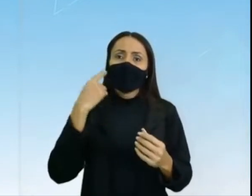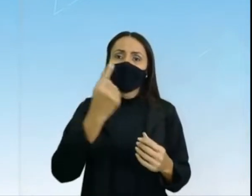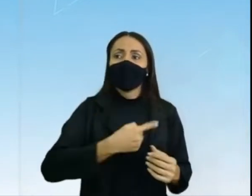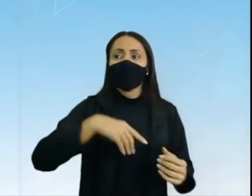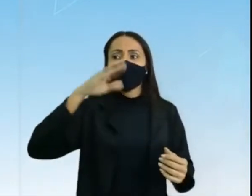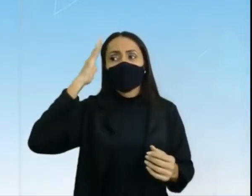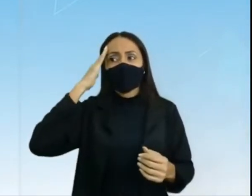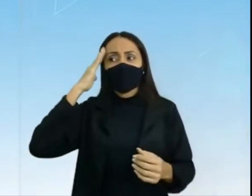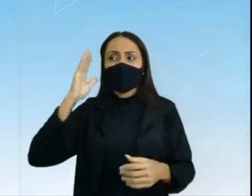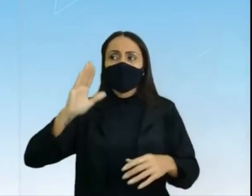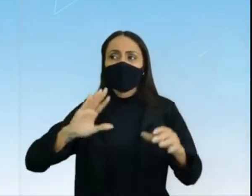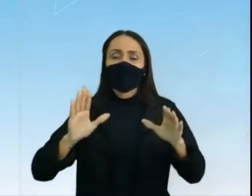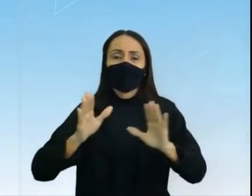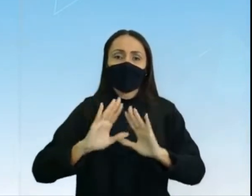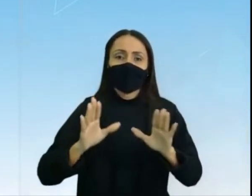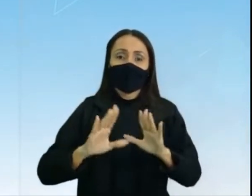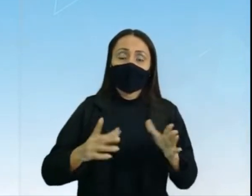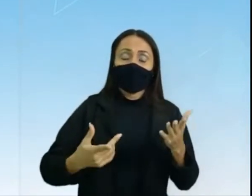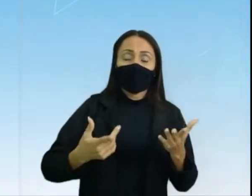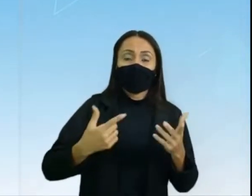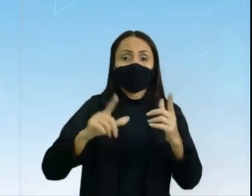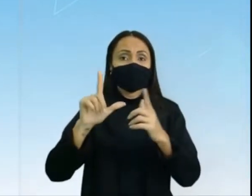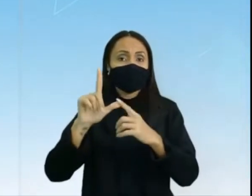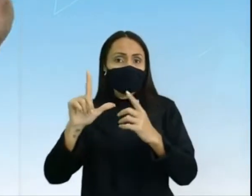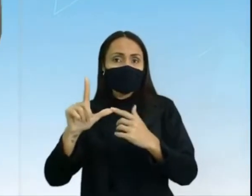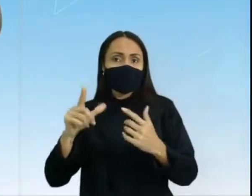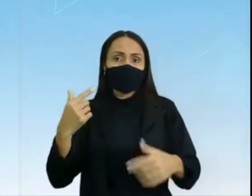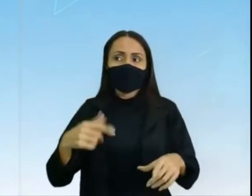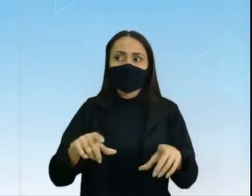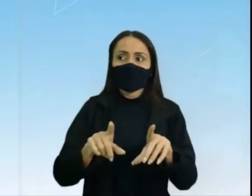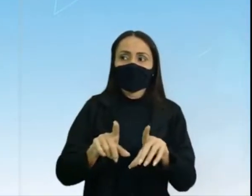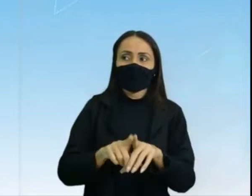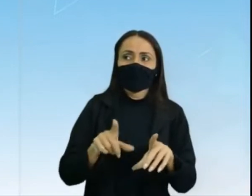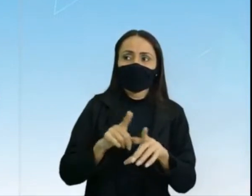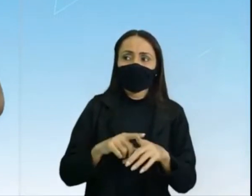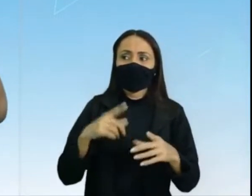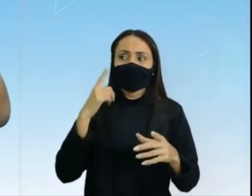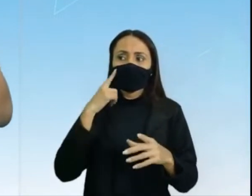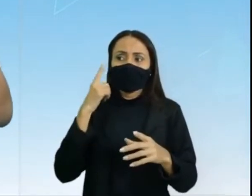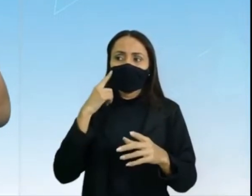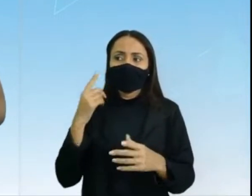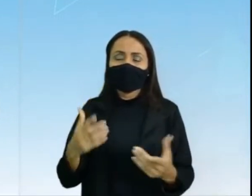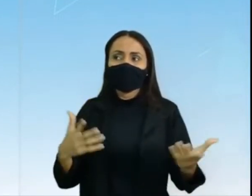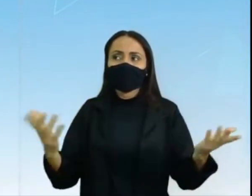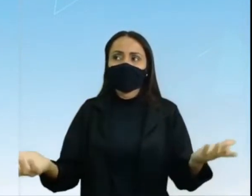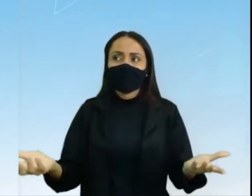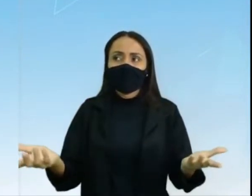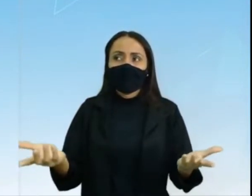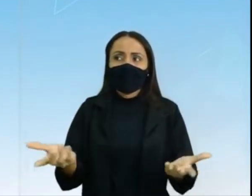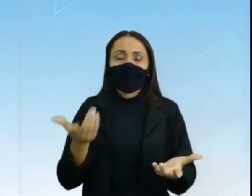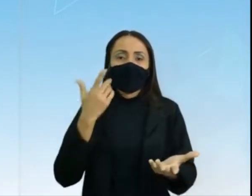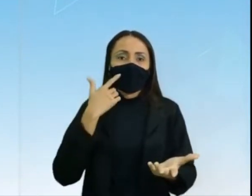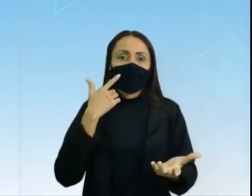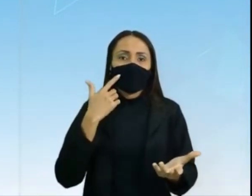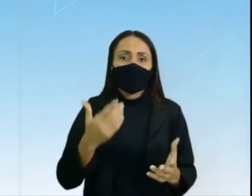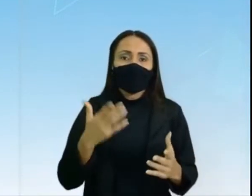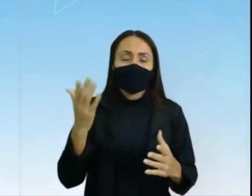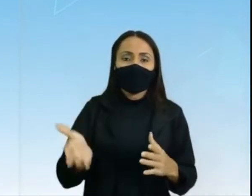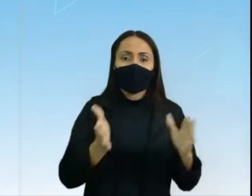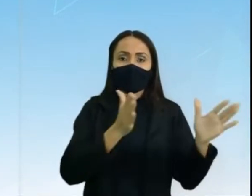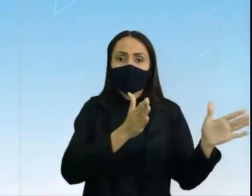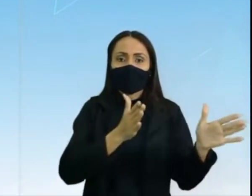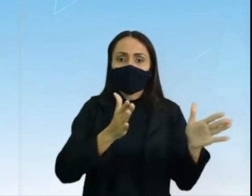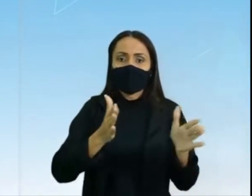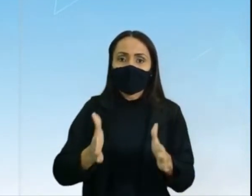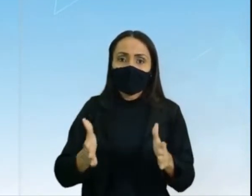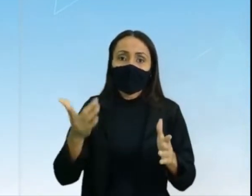isso? Não só pelas letras, e sim pela imagem, e também pelas letras, o tamanho dela, a